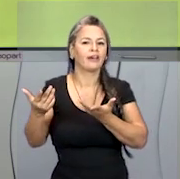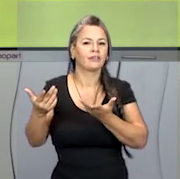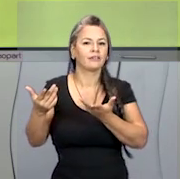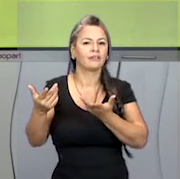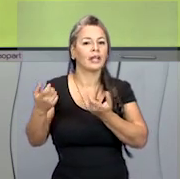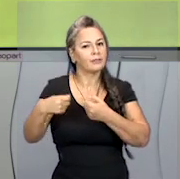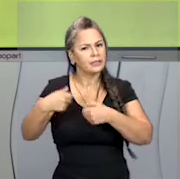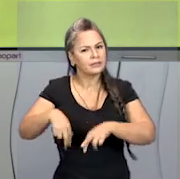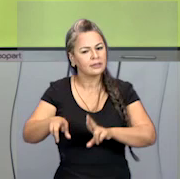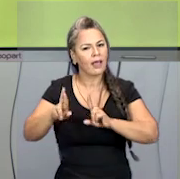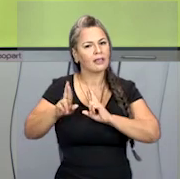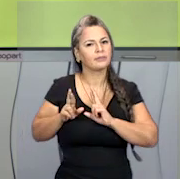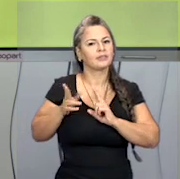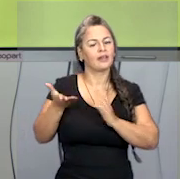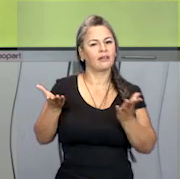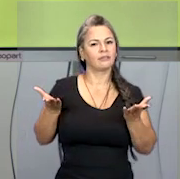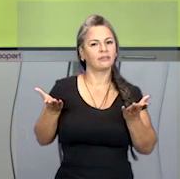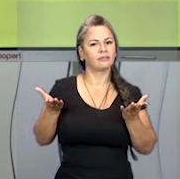Então,